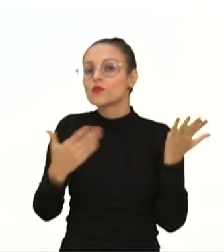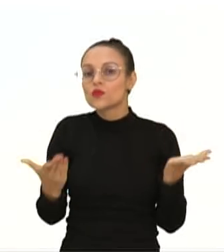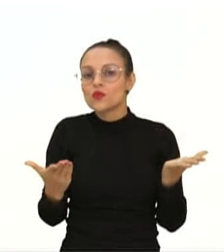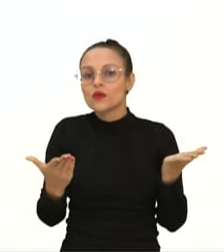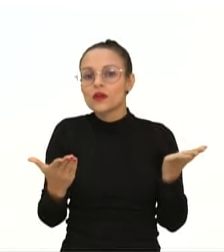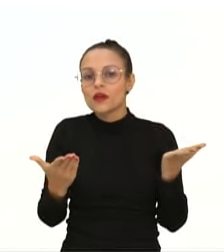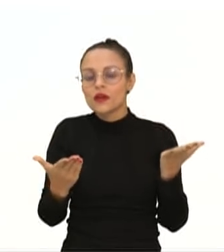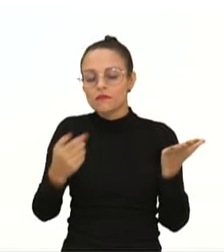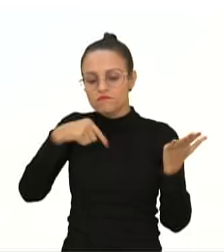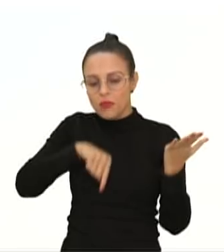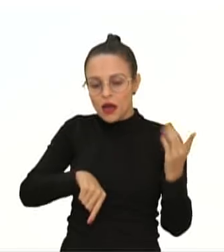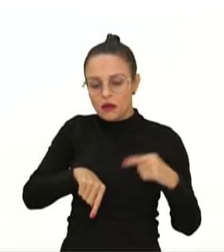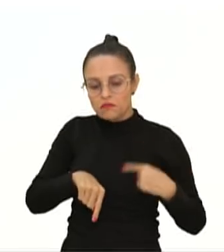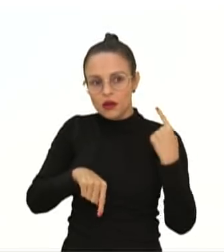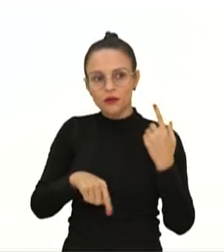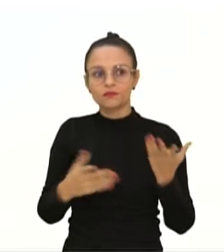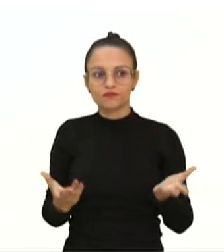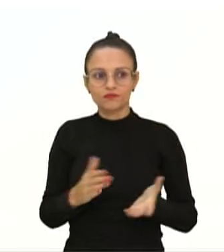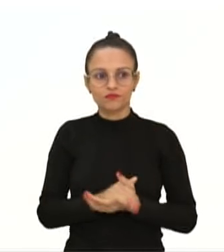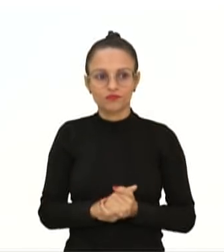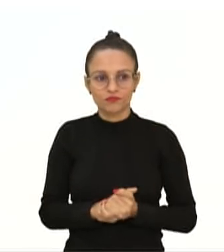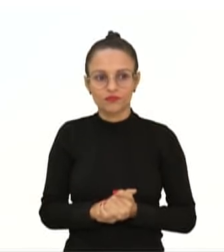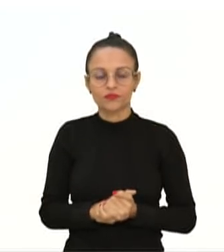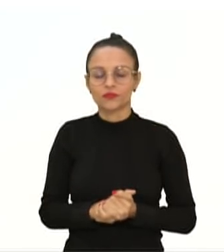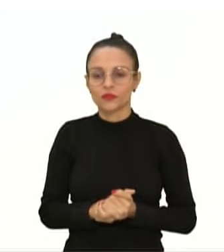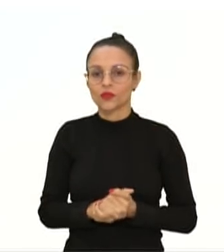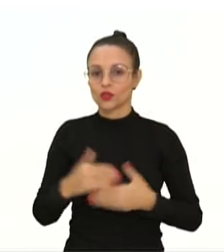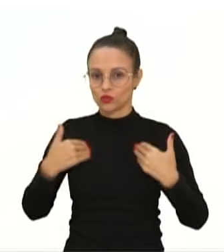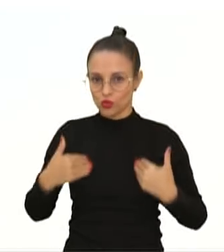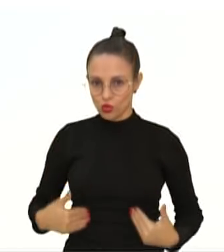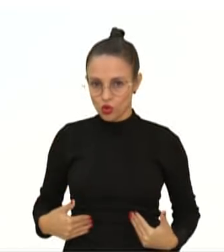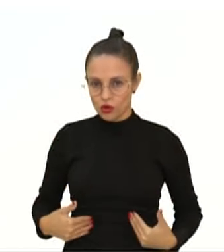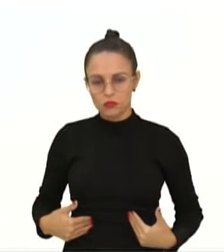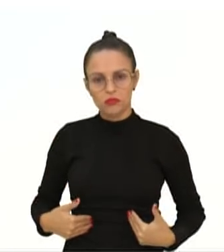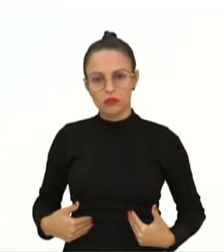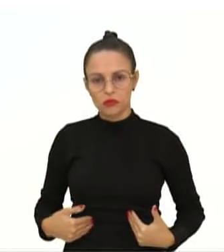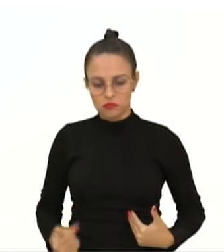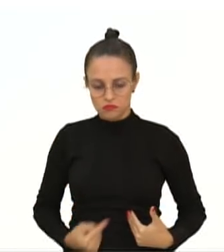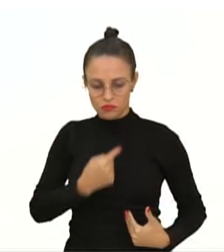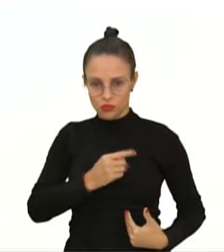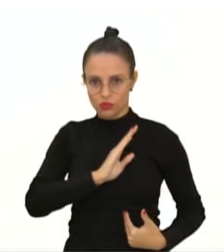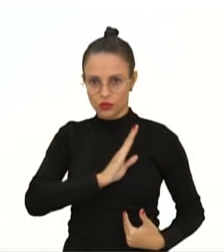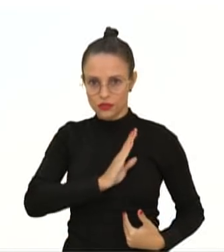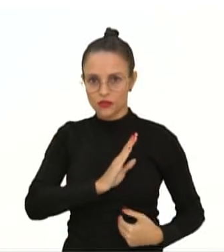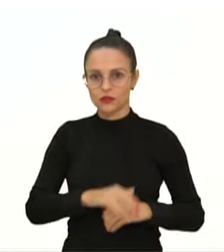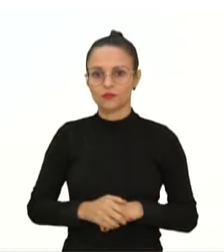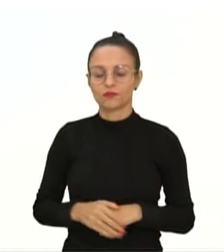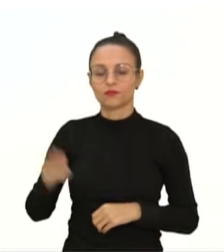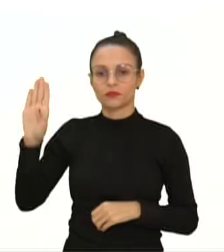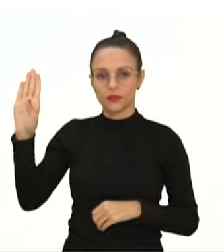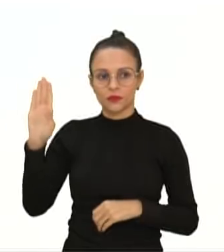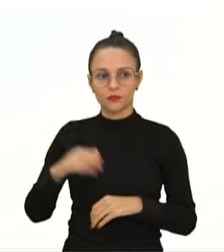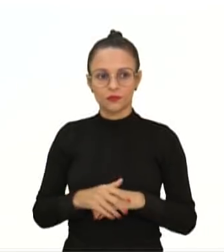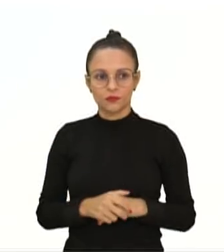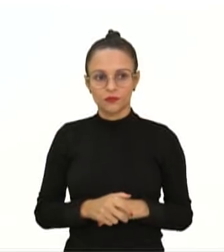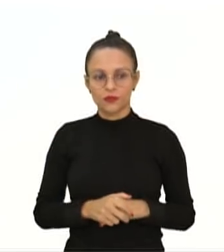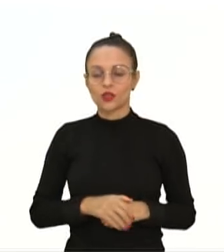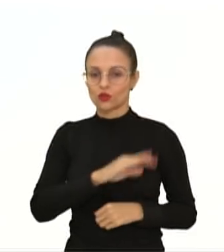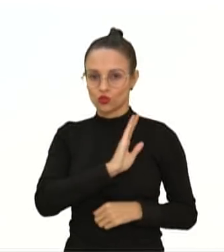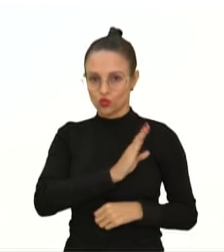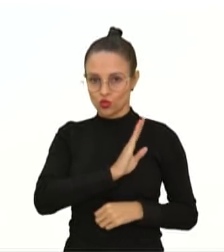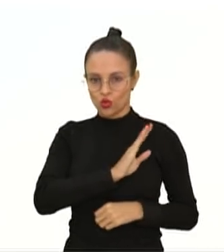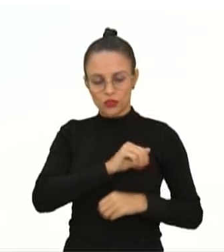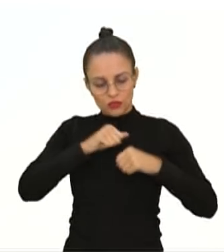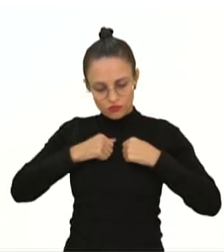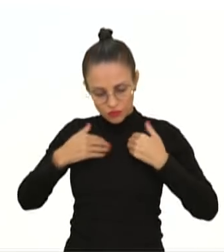de onde para onde. Então, a afirmativa A, do corpo para o coração. A afirmativa B, do